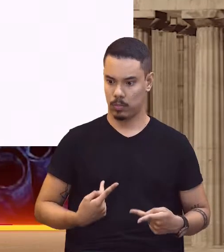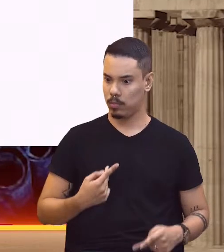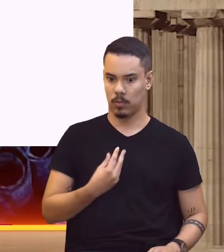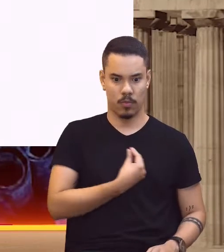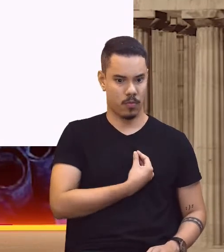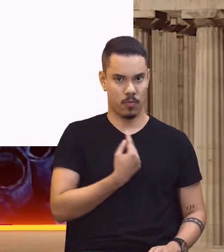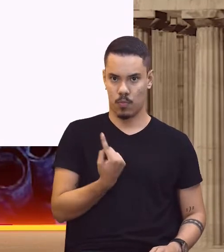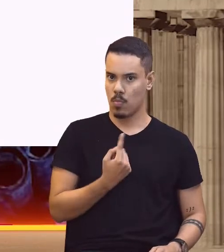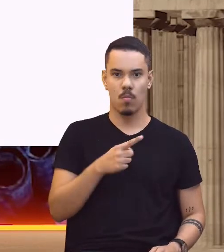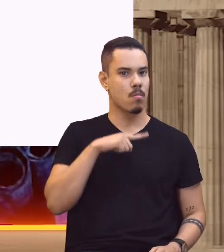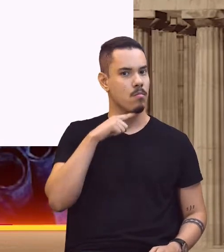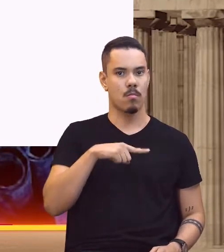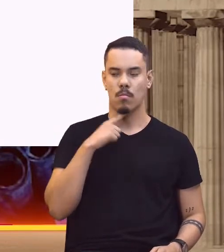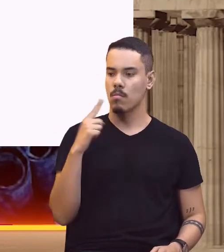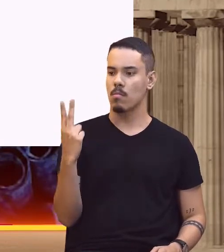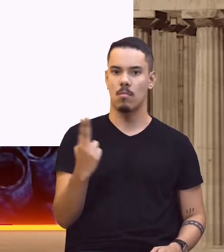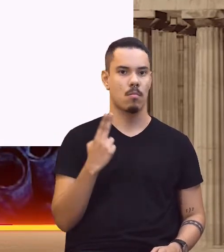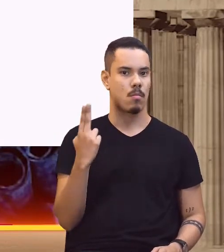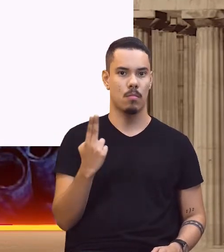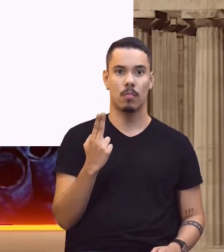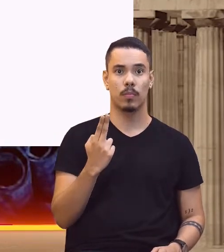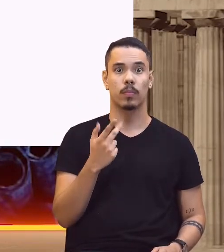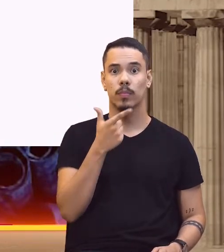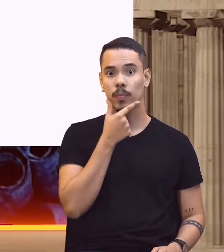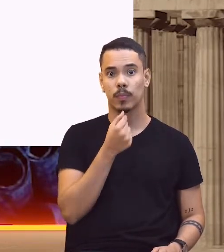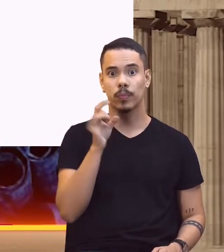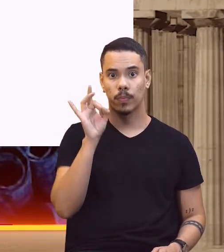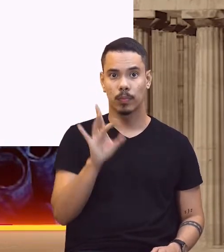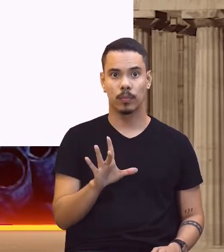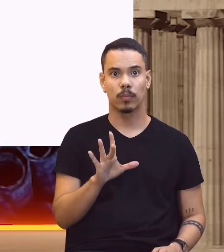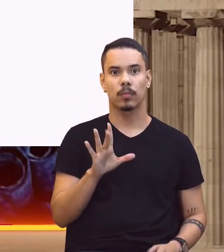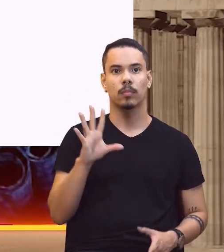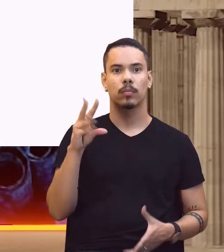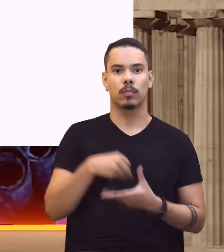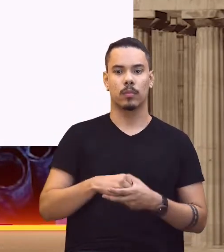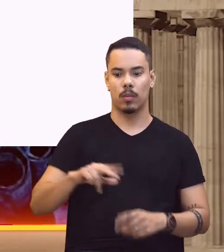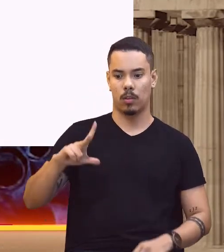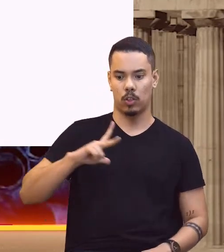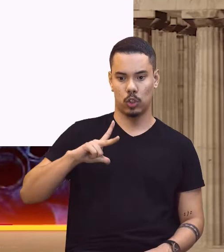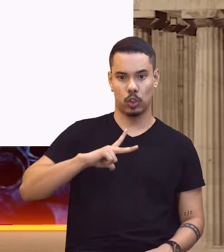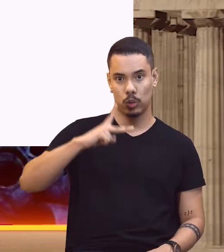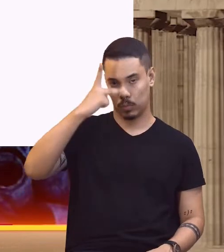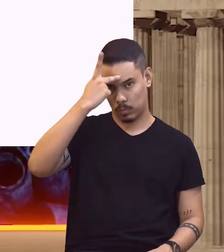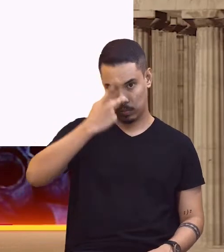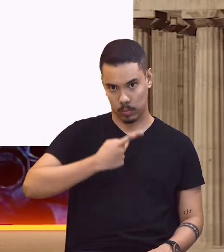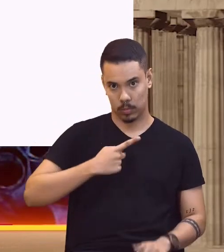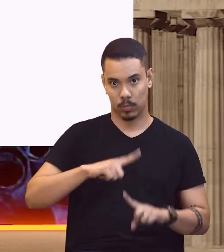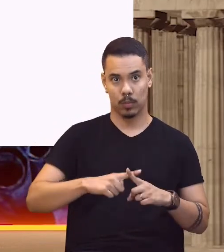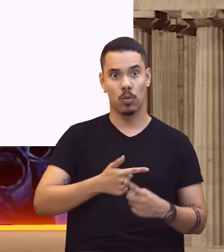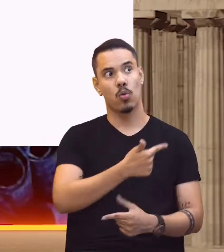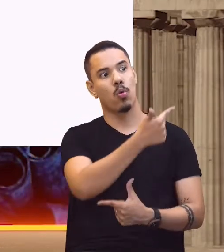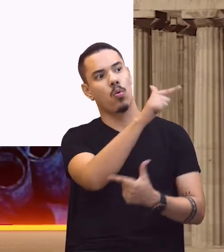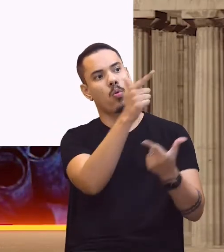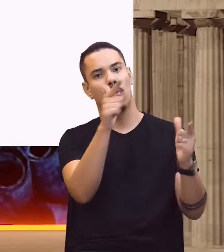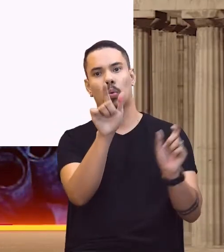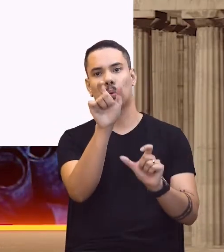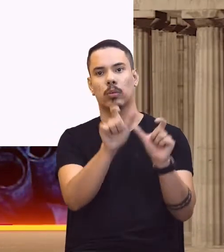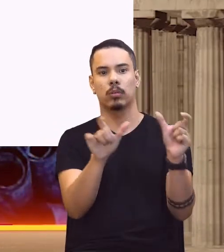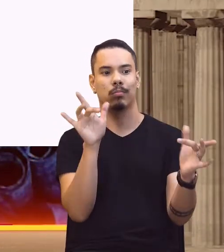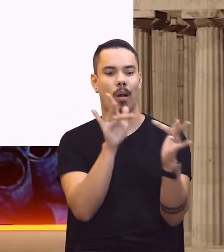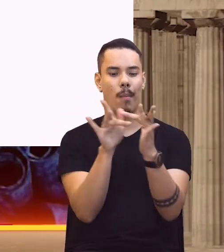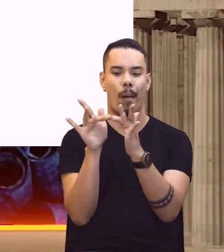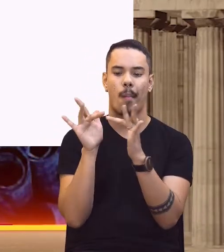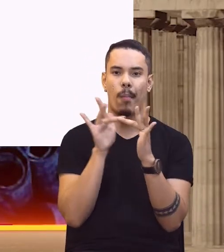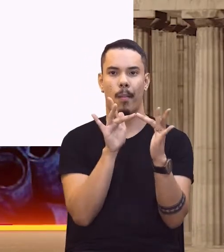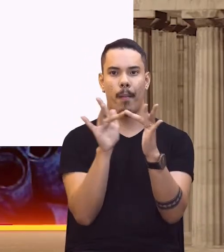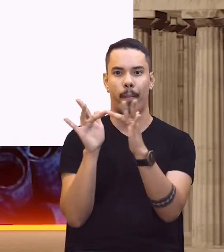sozinho. O homem, mesmo sendo um ser individual, ele convive com outros seres humanos. Então,